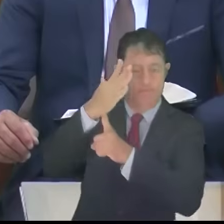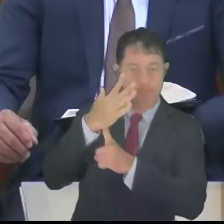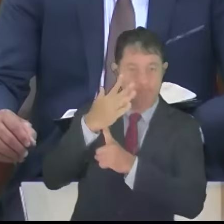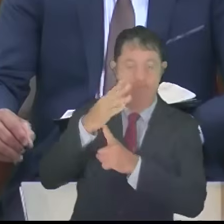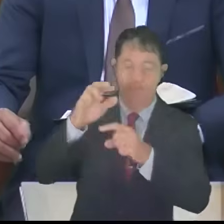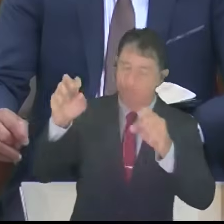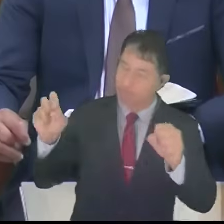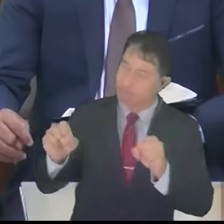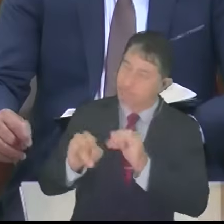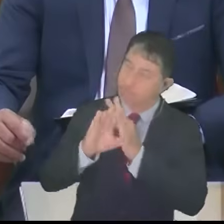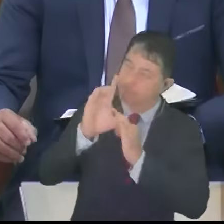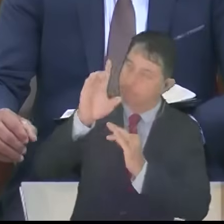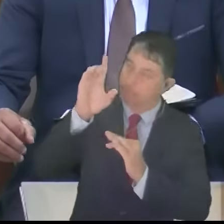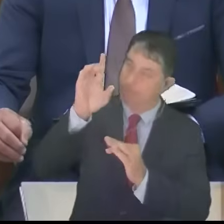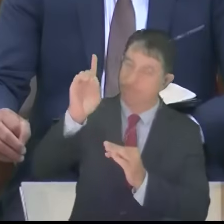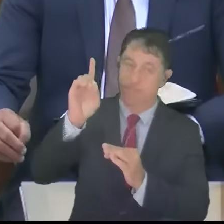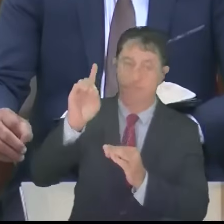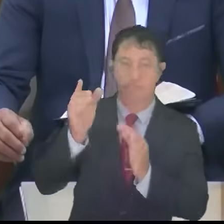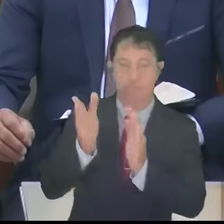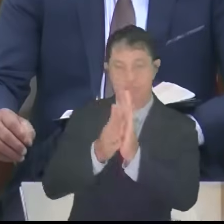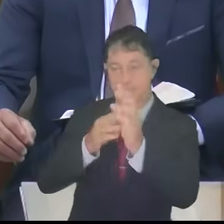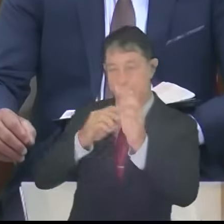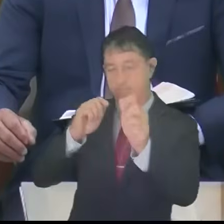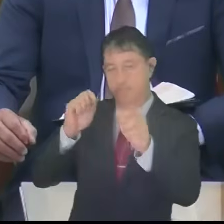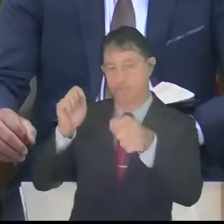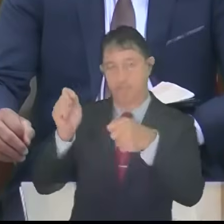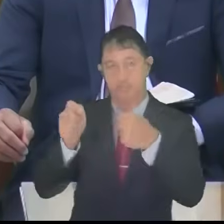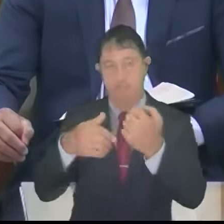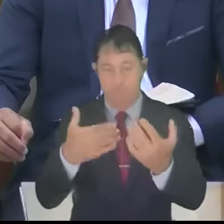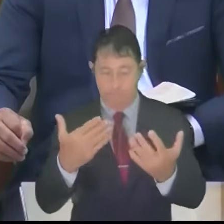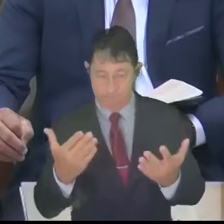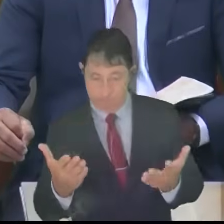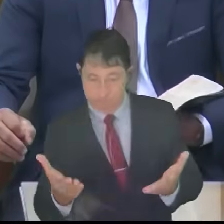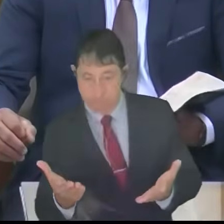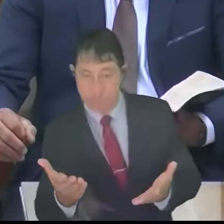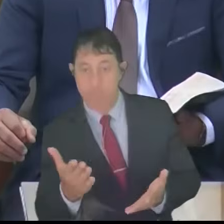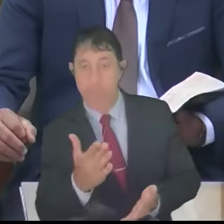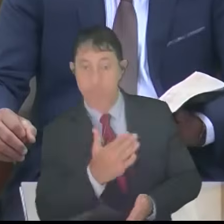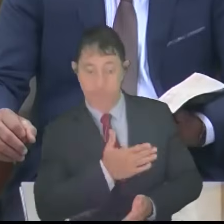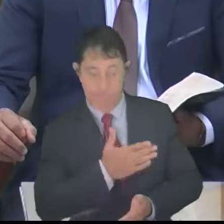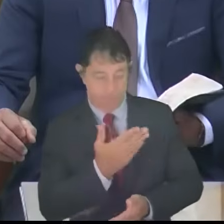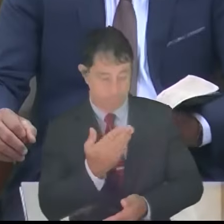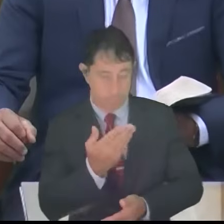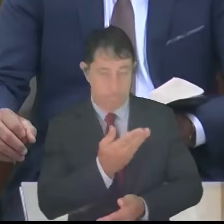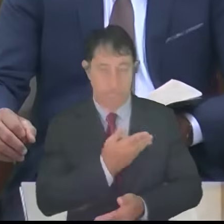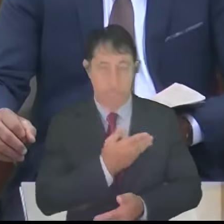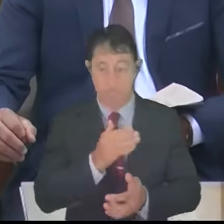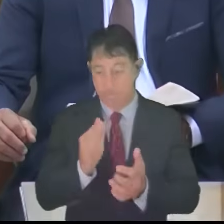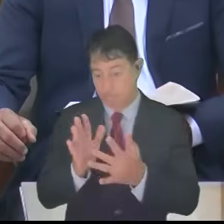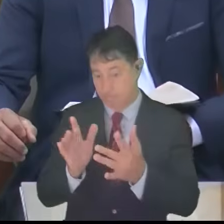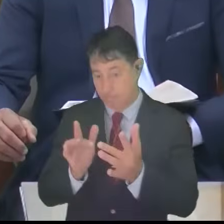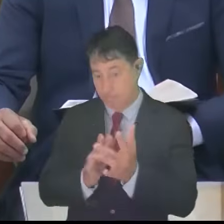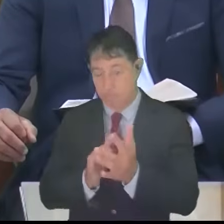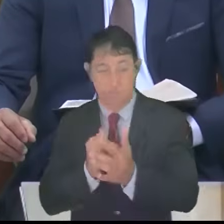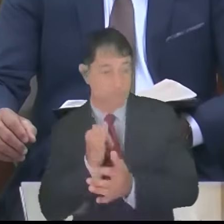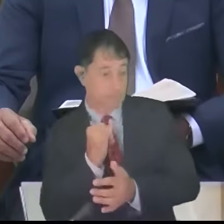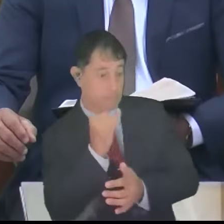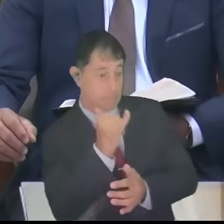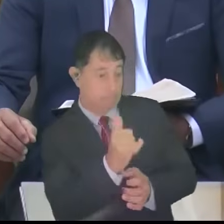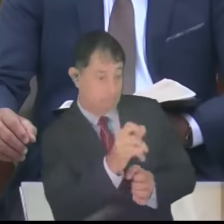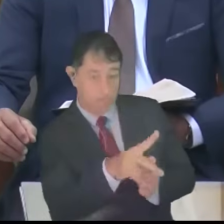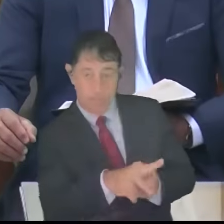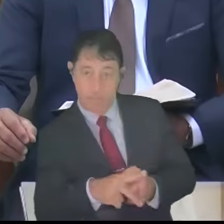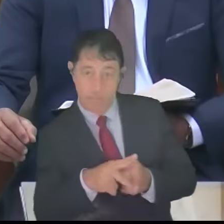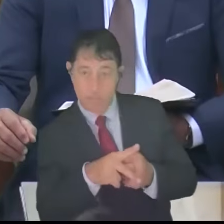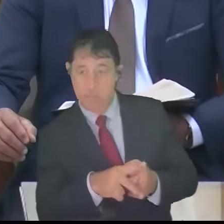Deus, irmãos? Aleluia. Então, meu prezado amigo, por isso que Jesus disse a Pedro, Pedro,